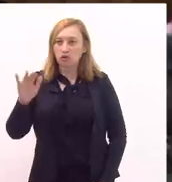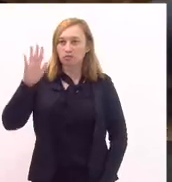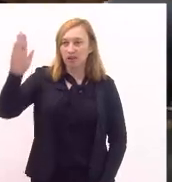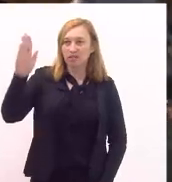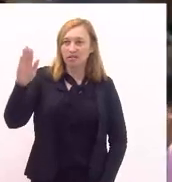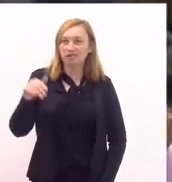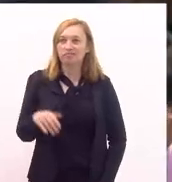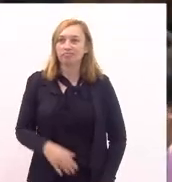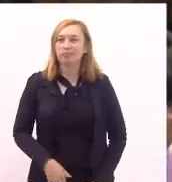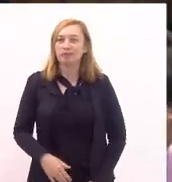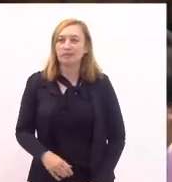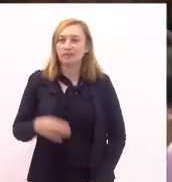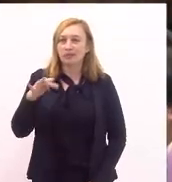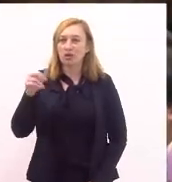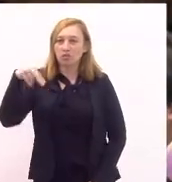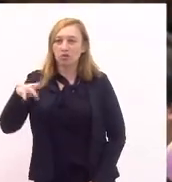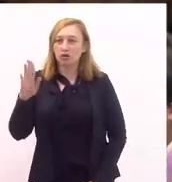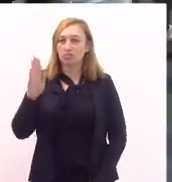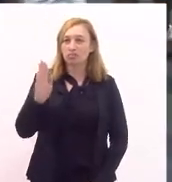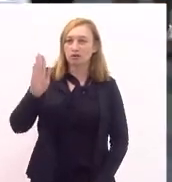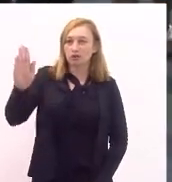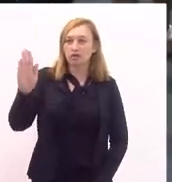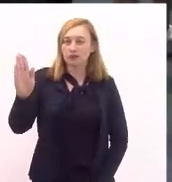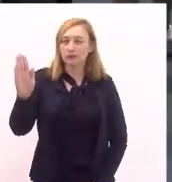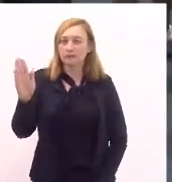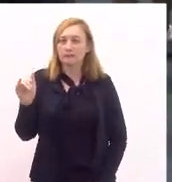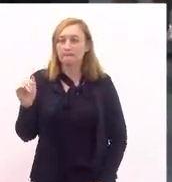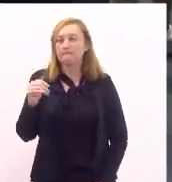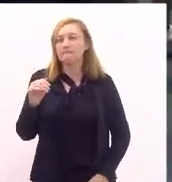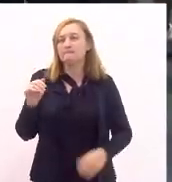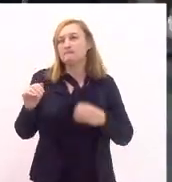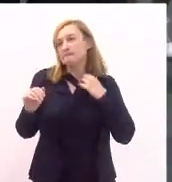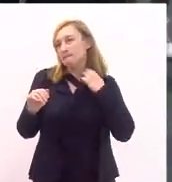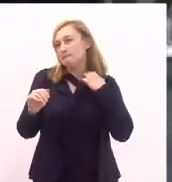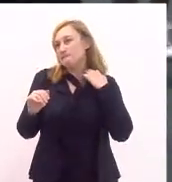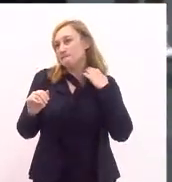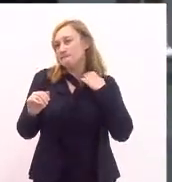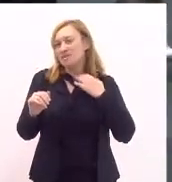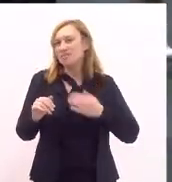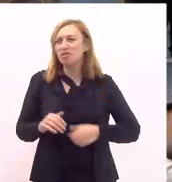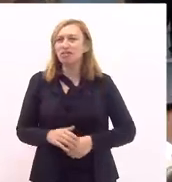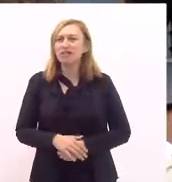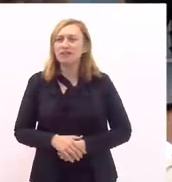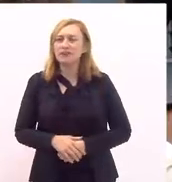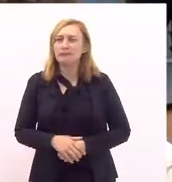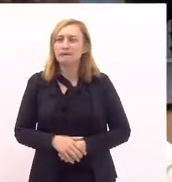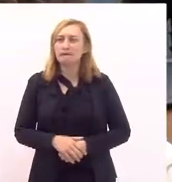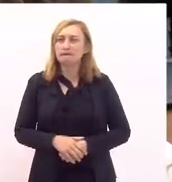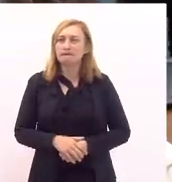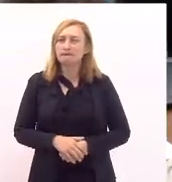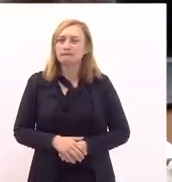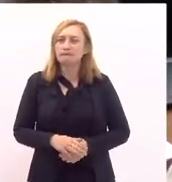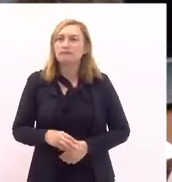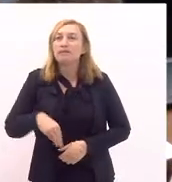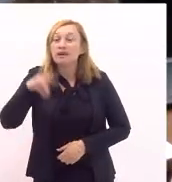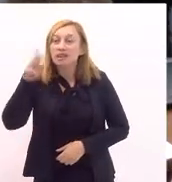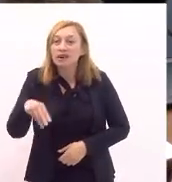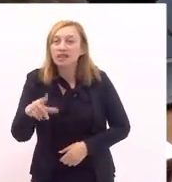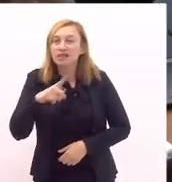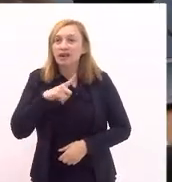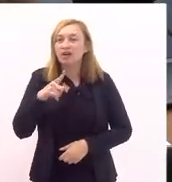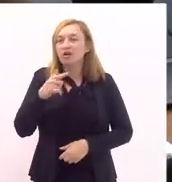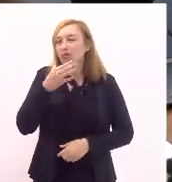E aí E aí Oi gente quem tem um marido como